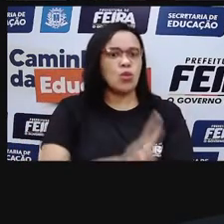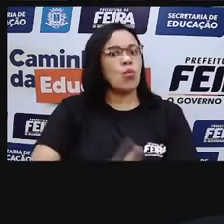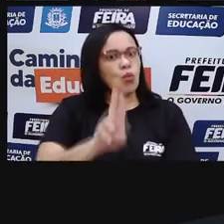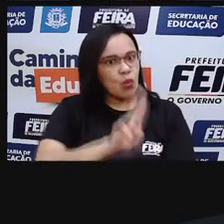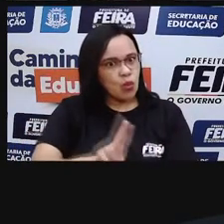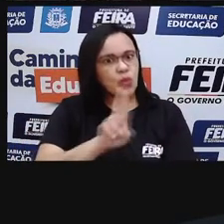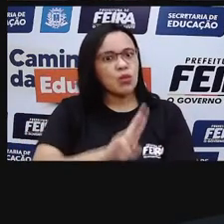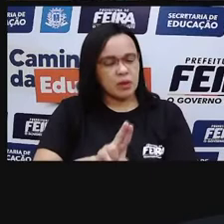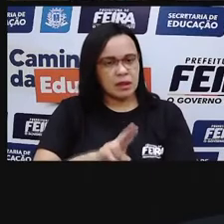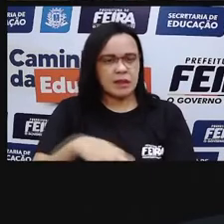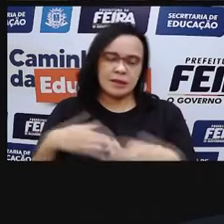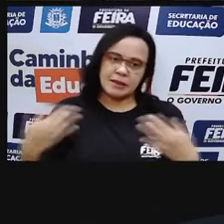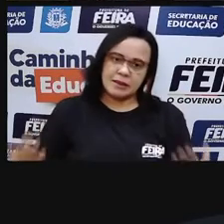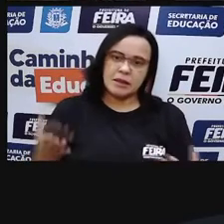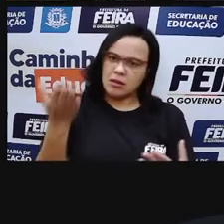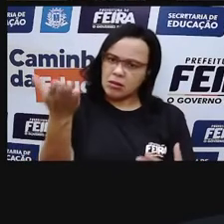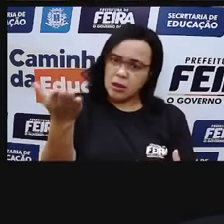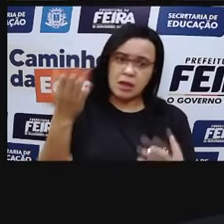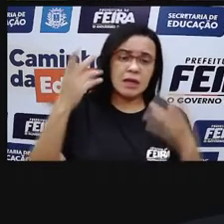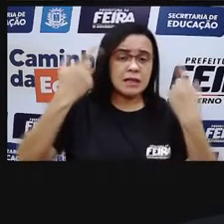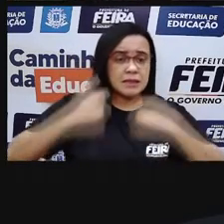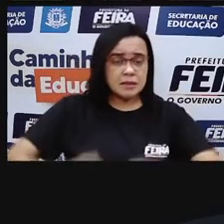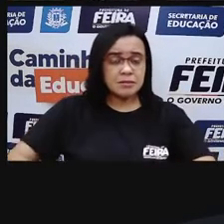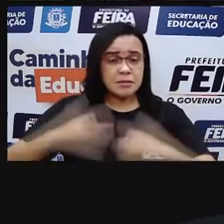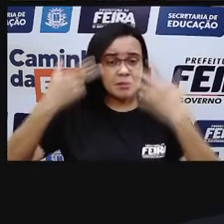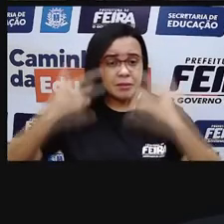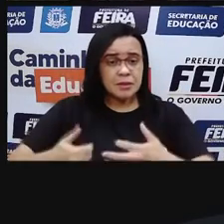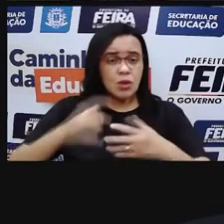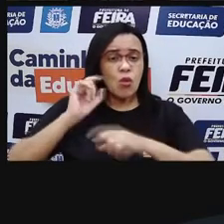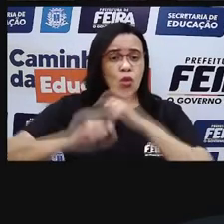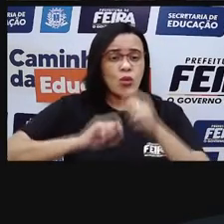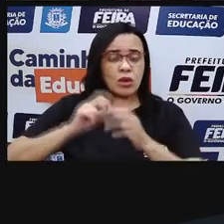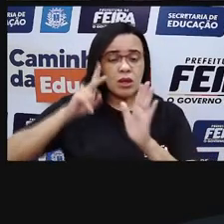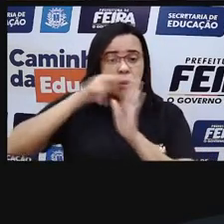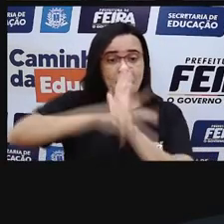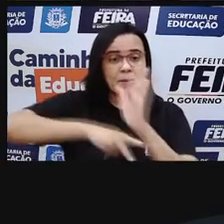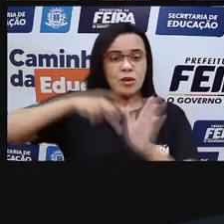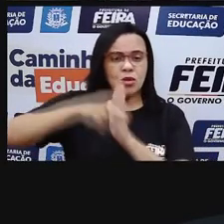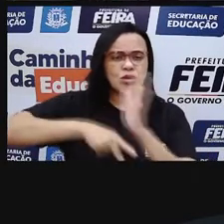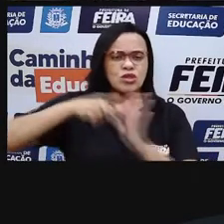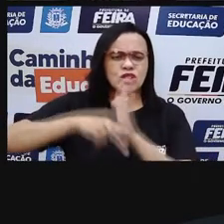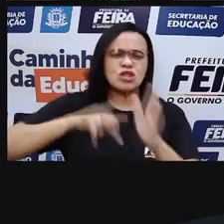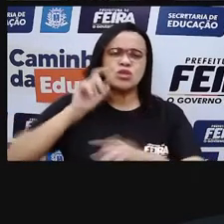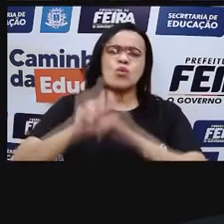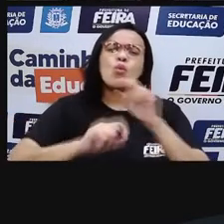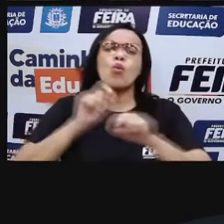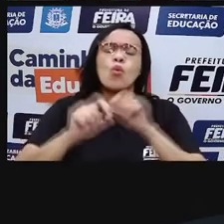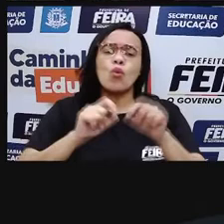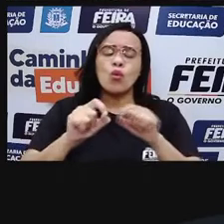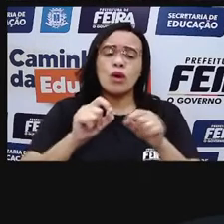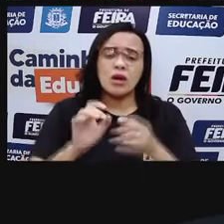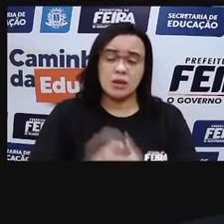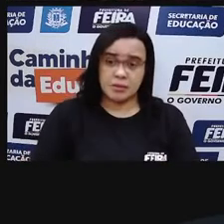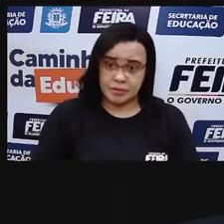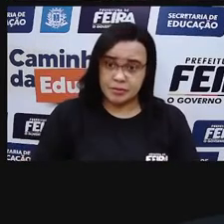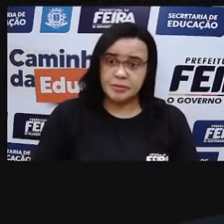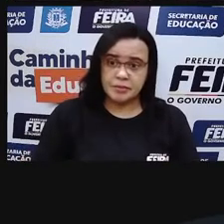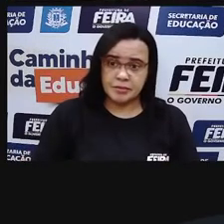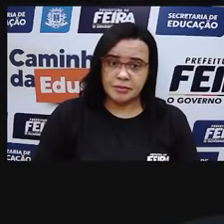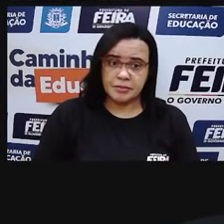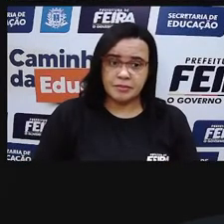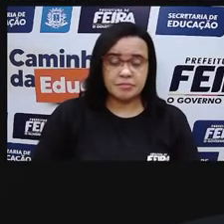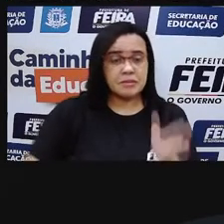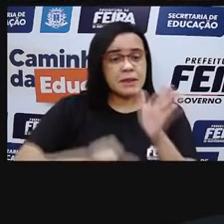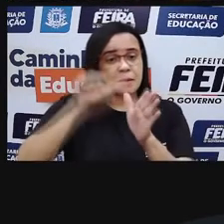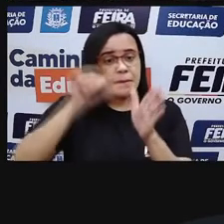o projeto racional, né, de produzir uma substância antimicrobiana, por exemplo, um antibiótico. O que que acontece?